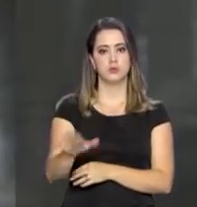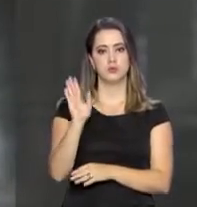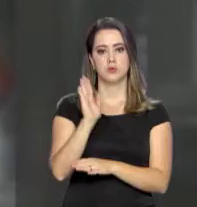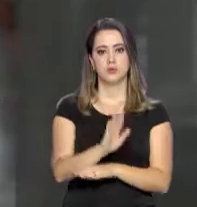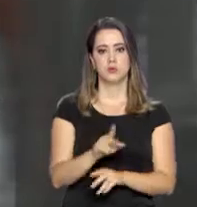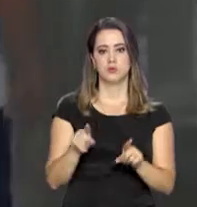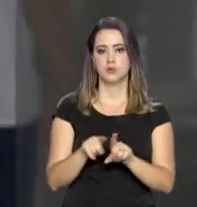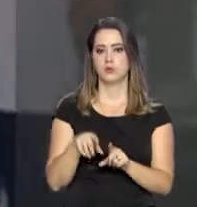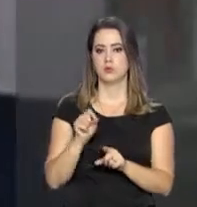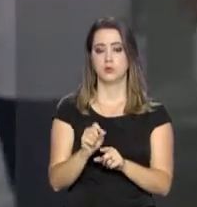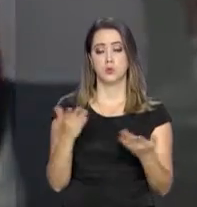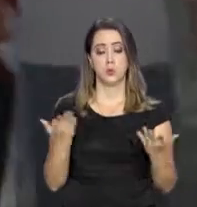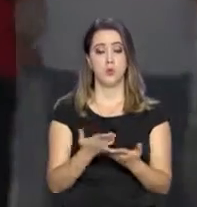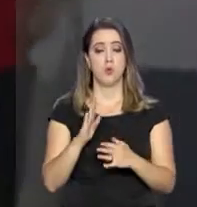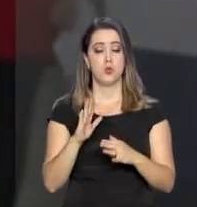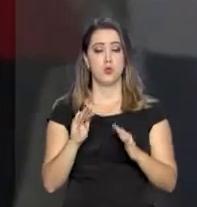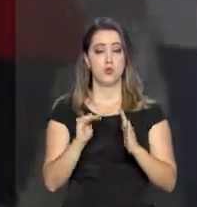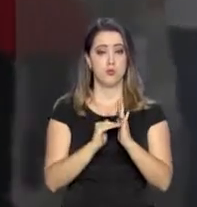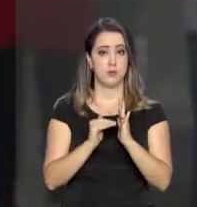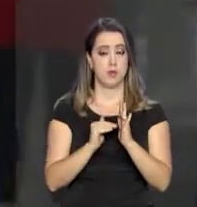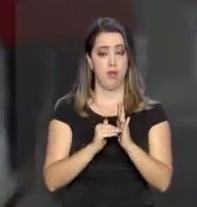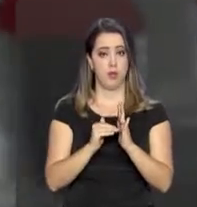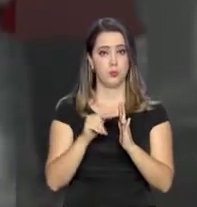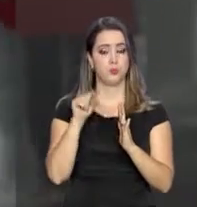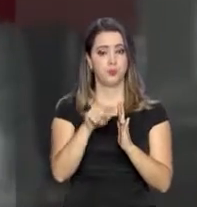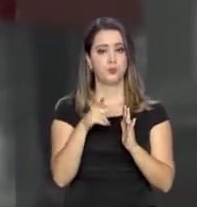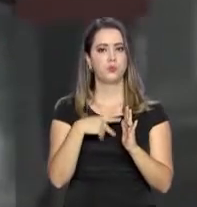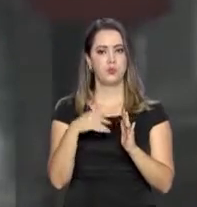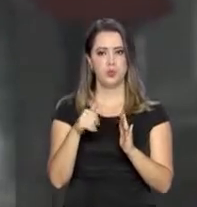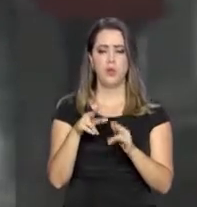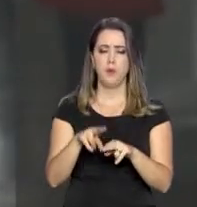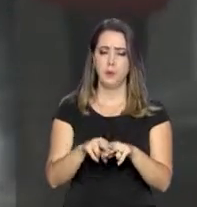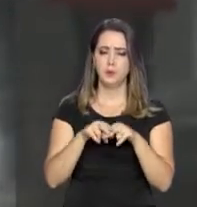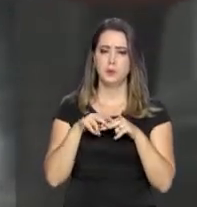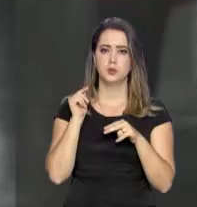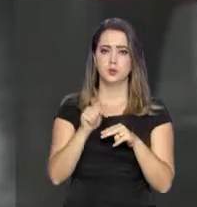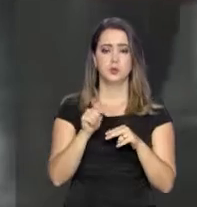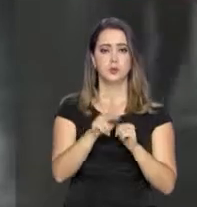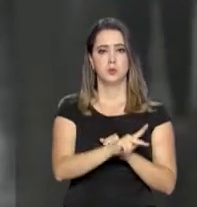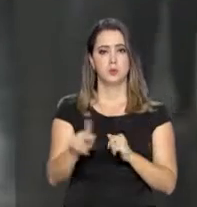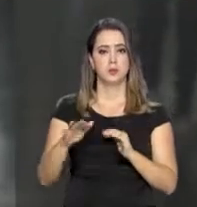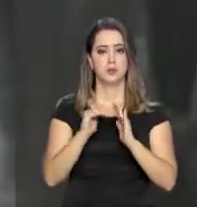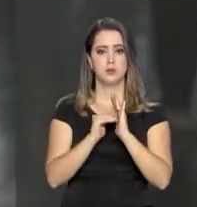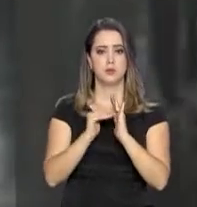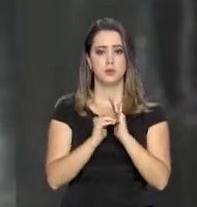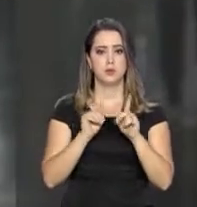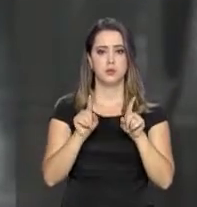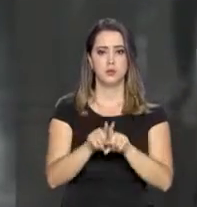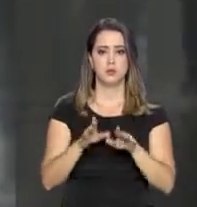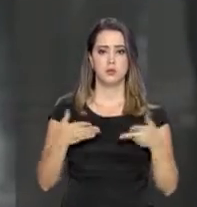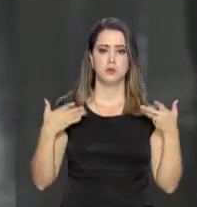no plenário do Senado Federal. A gente lembra que ela foi convocada pelo presidente do Senado, senador Eunício Oliveira, e